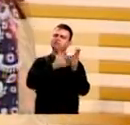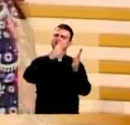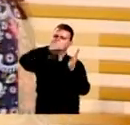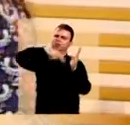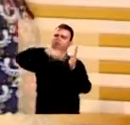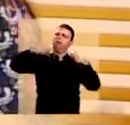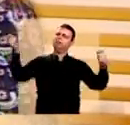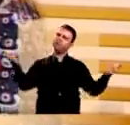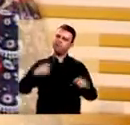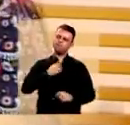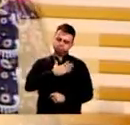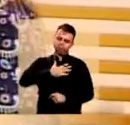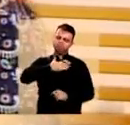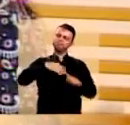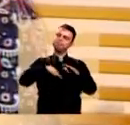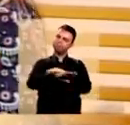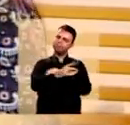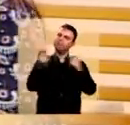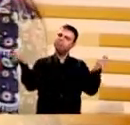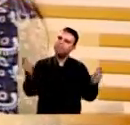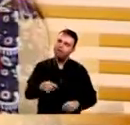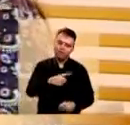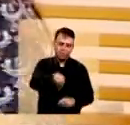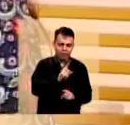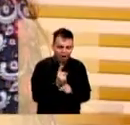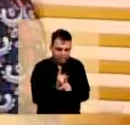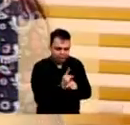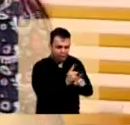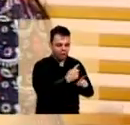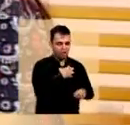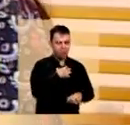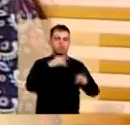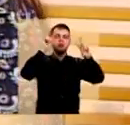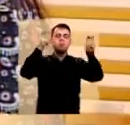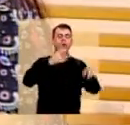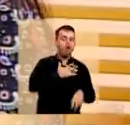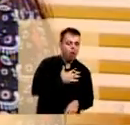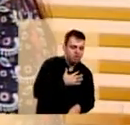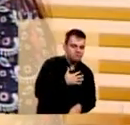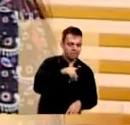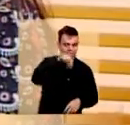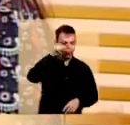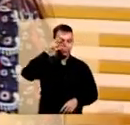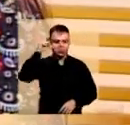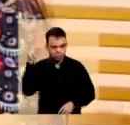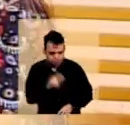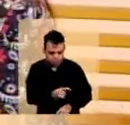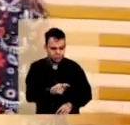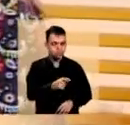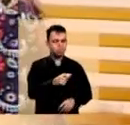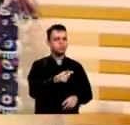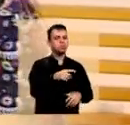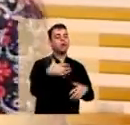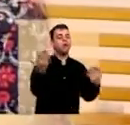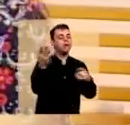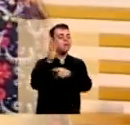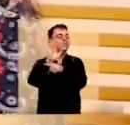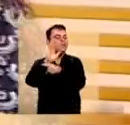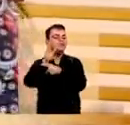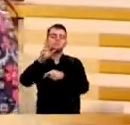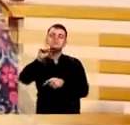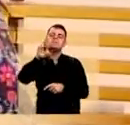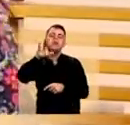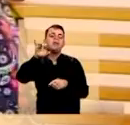legal. Acho que vai além disso, que eles precisam descobrir o que eles gostam e aí, a partir disso, o que você gosta de ver de